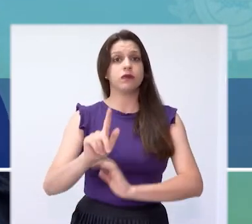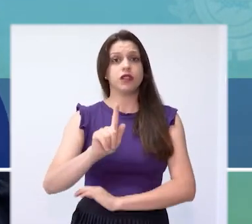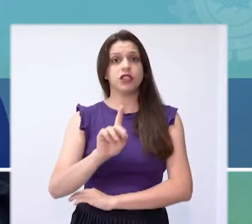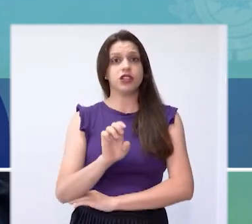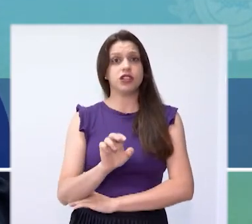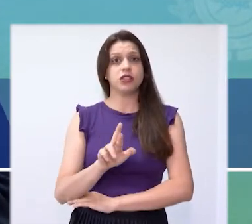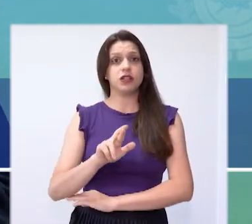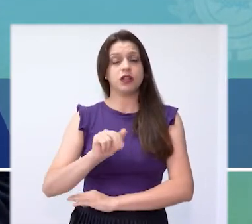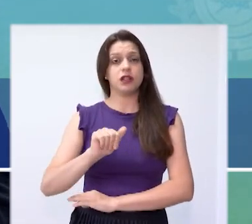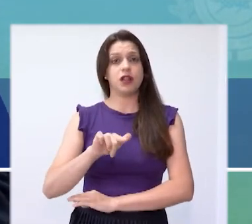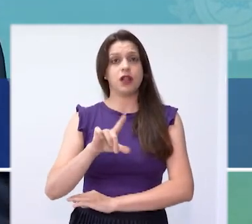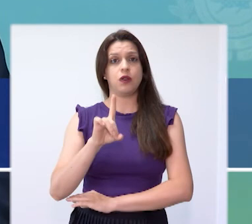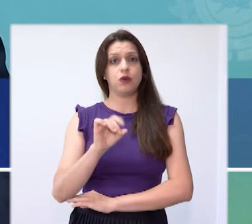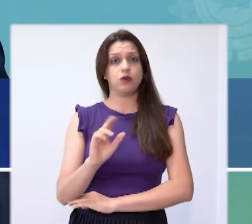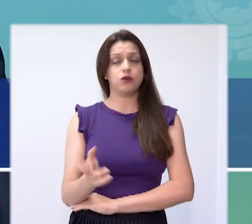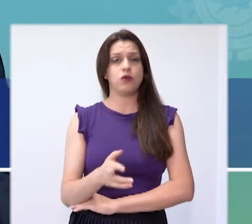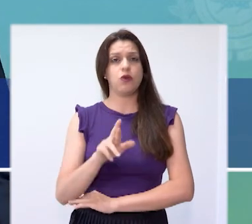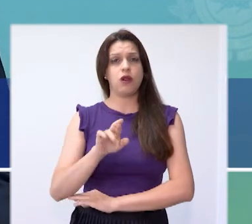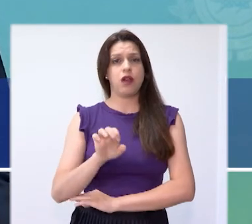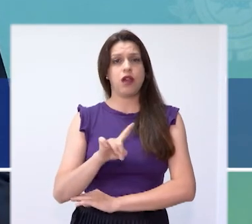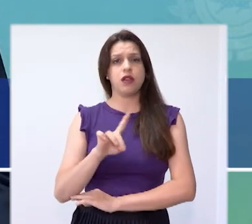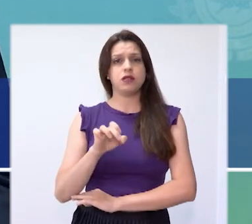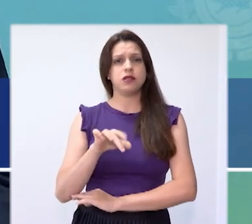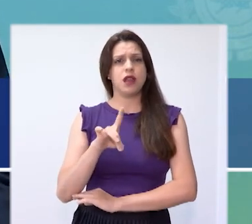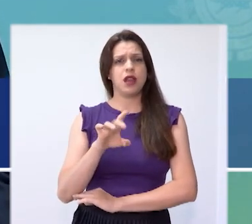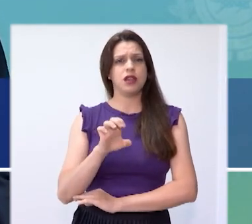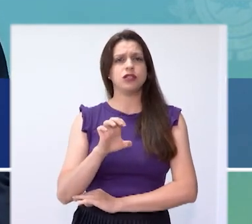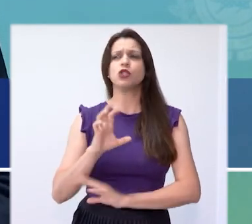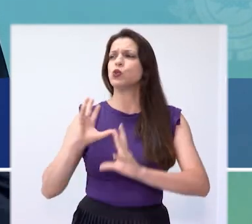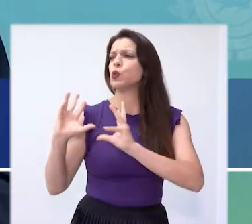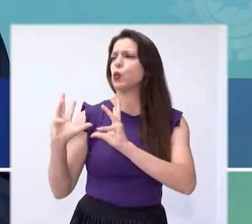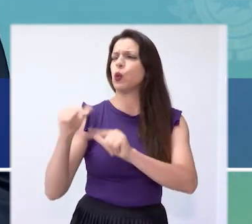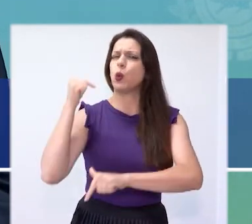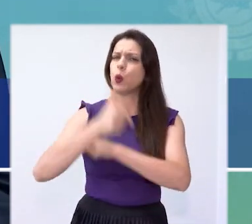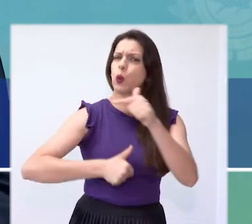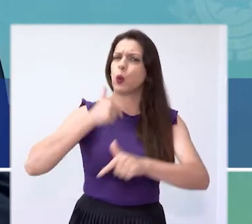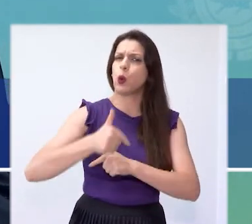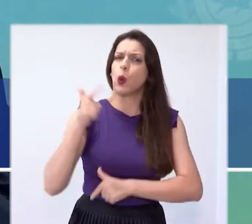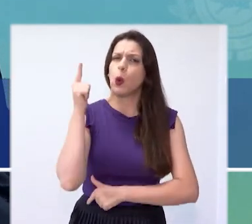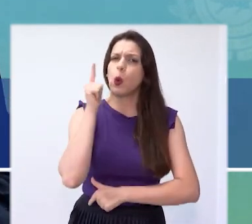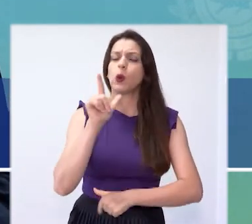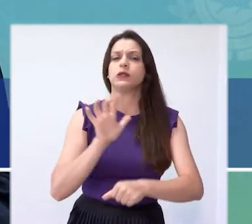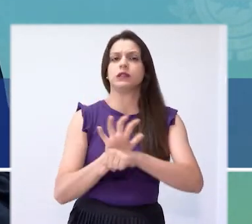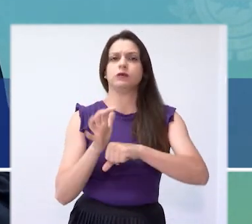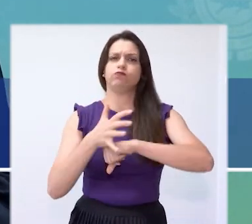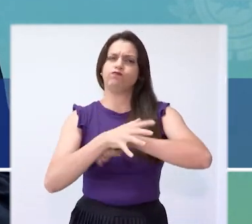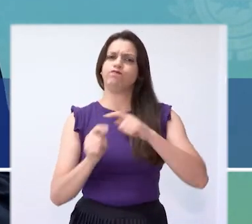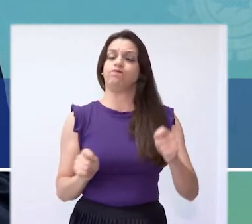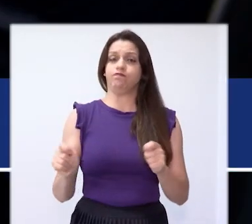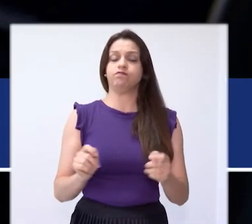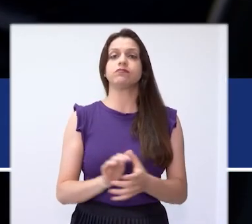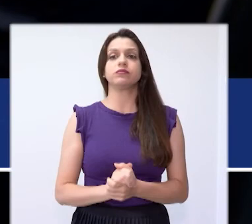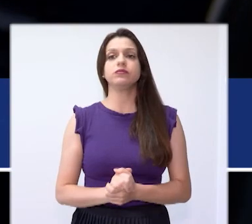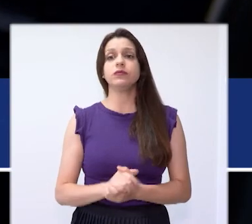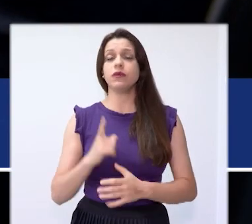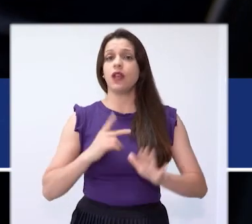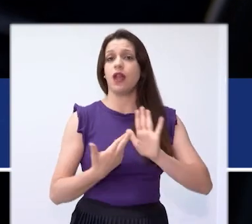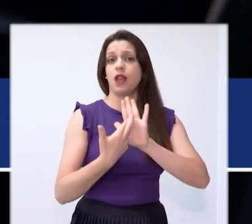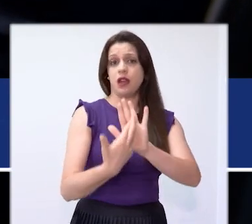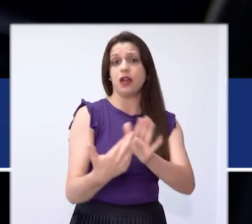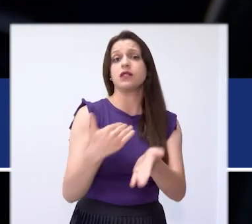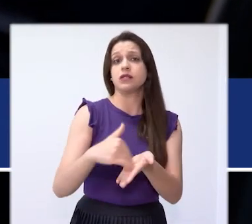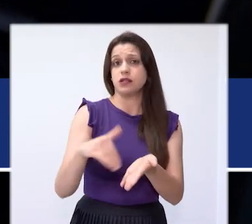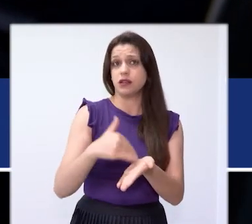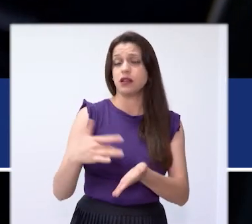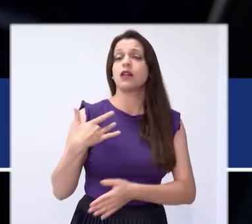Geraldo Rezende. Todos estão ali trabalhando afinco para vencer essa pandemia. Representando o